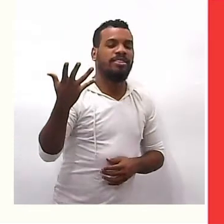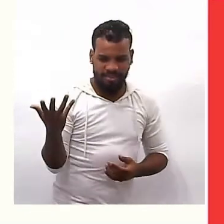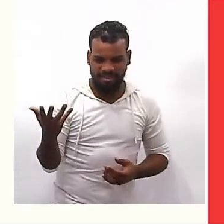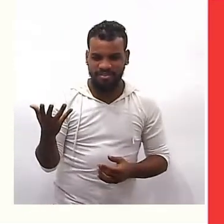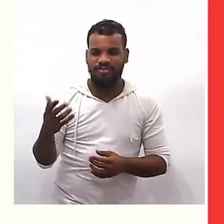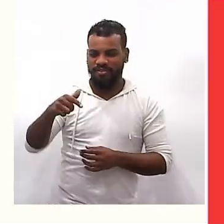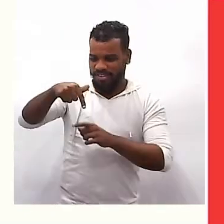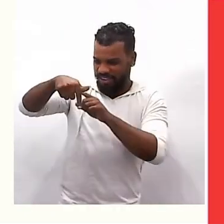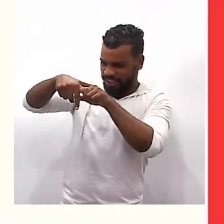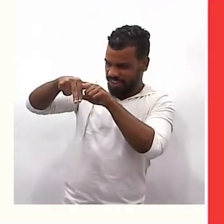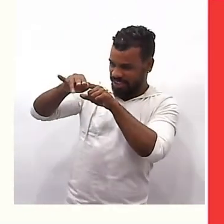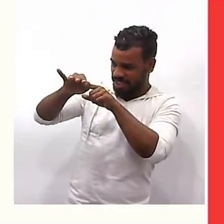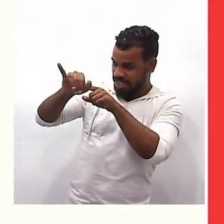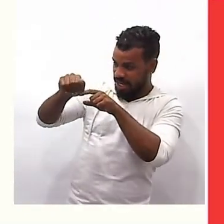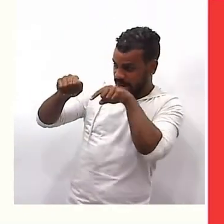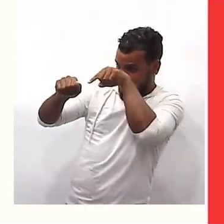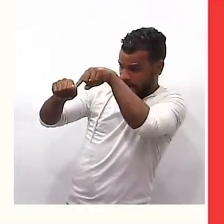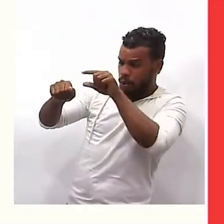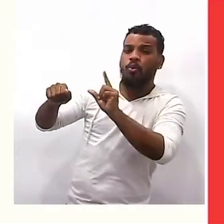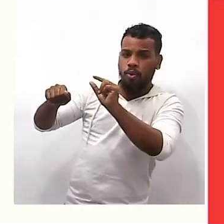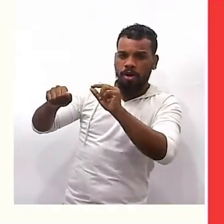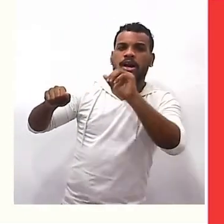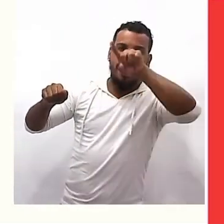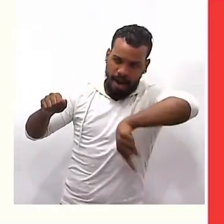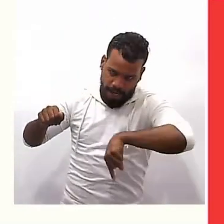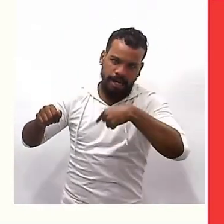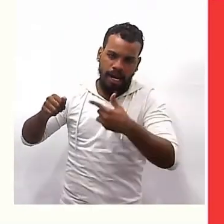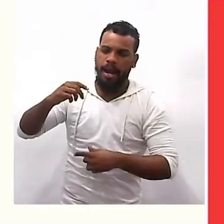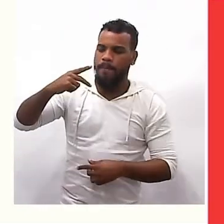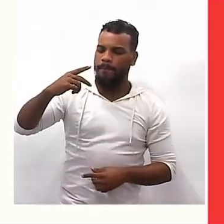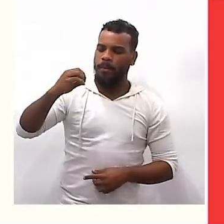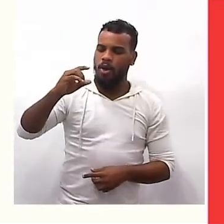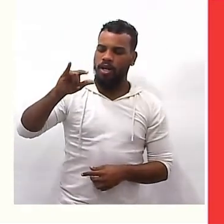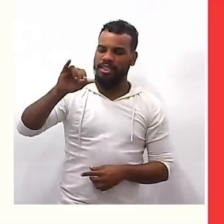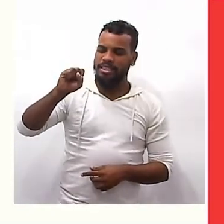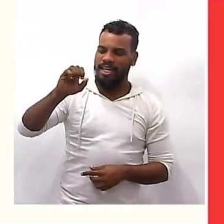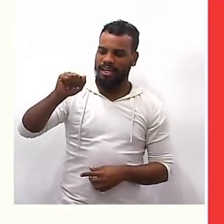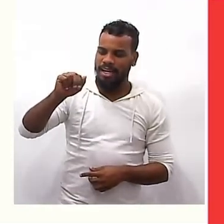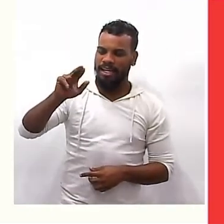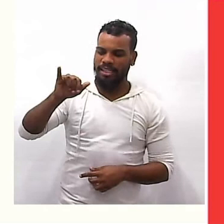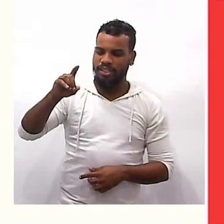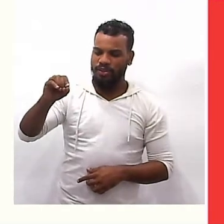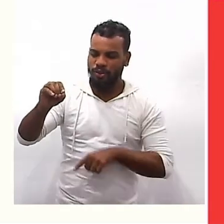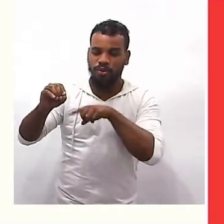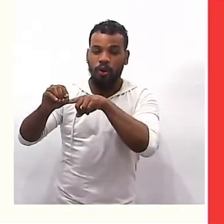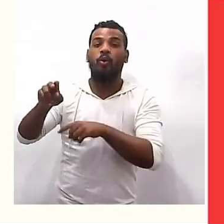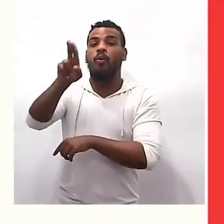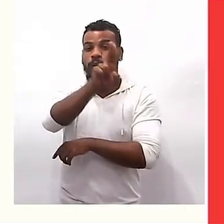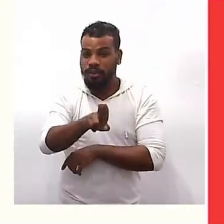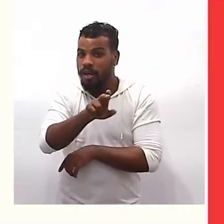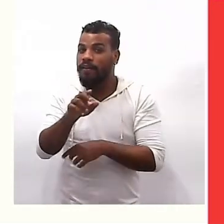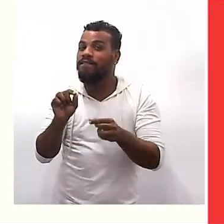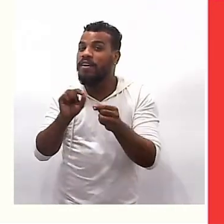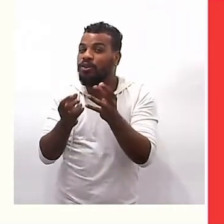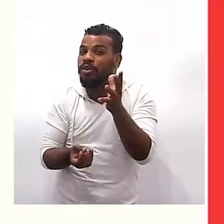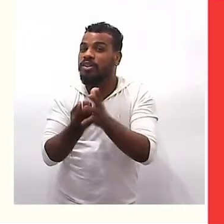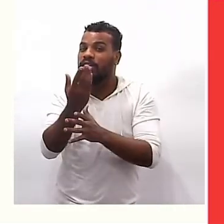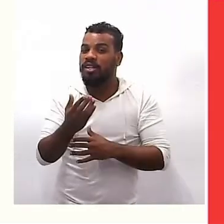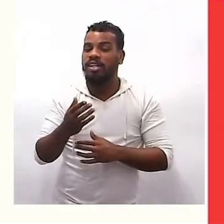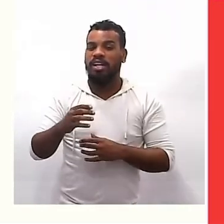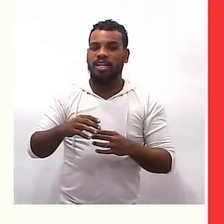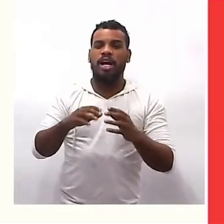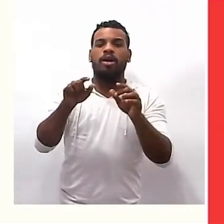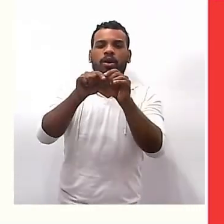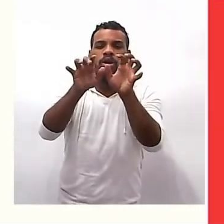quitina, lembrem, a quitina é um polissacarídeo, é um açúcar grande usado para formar o exoesqueleto